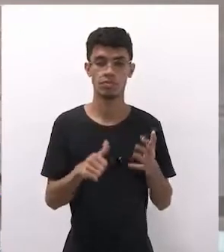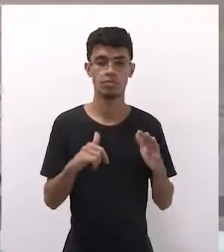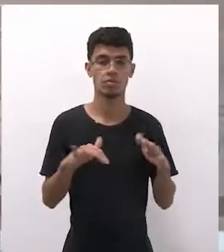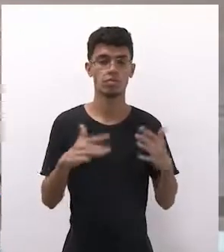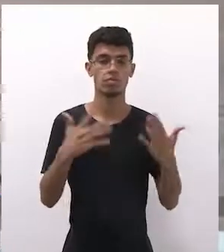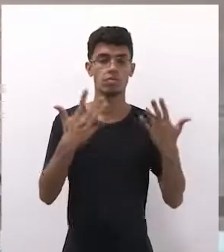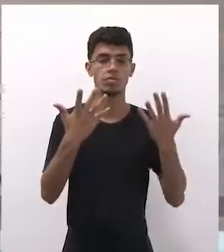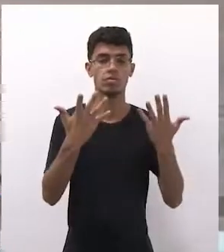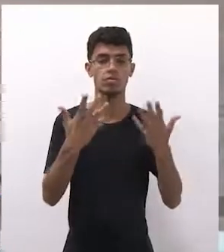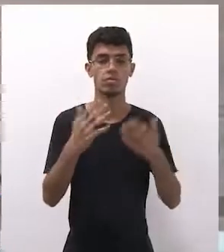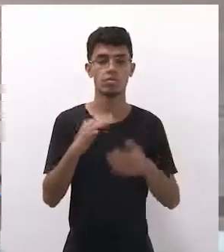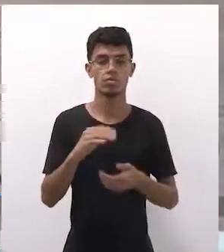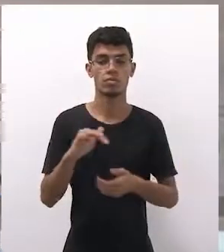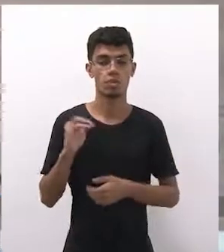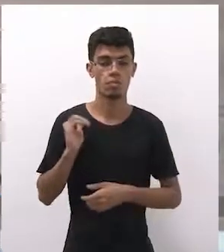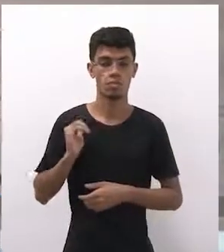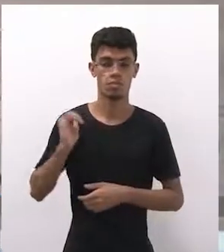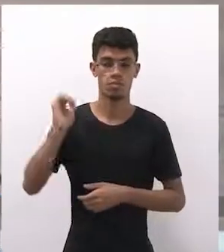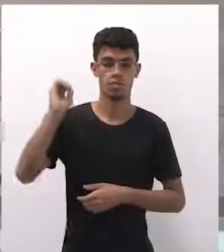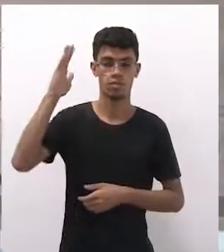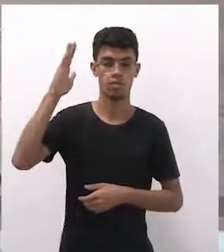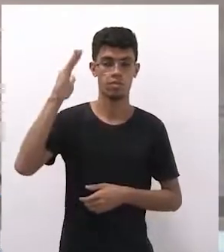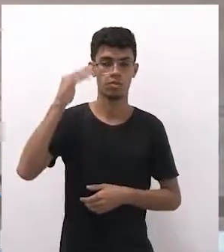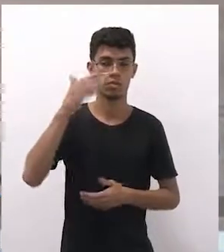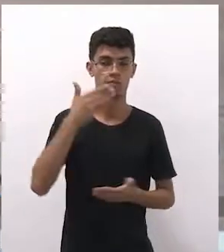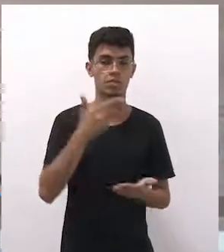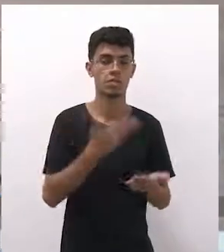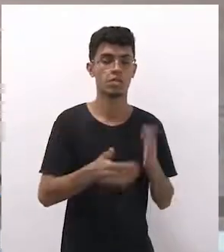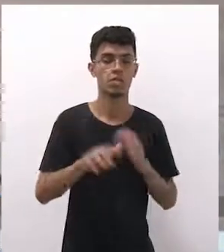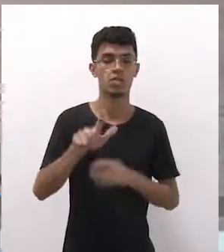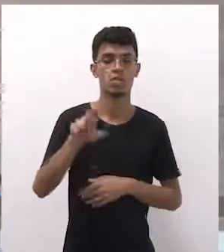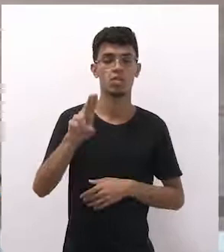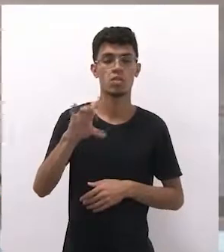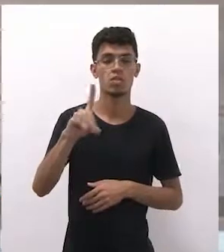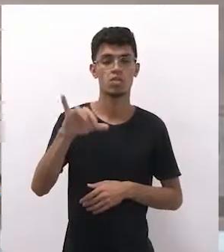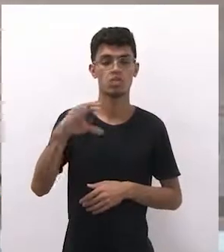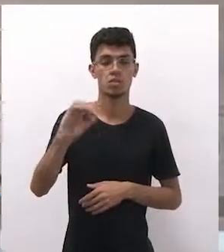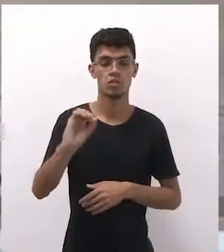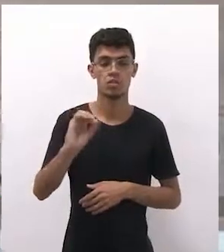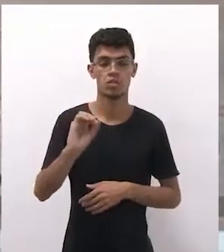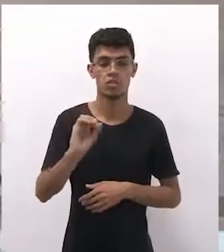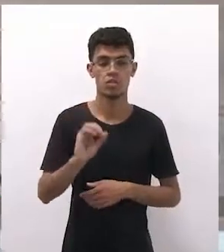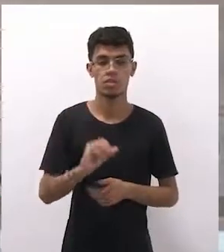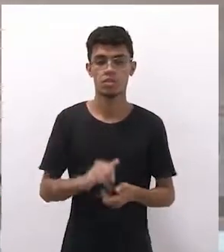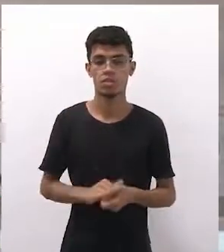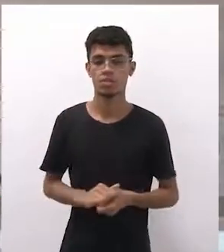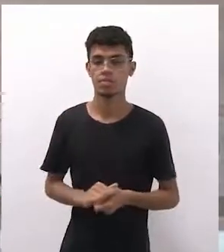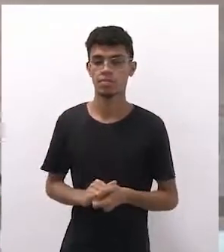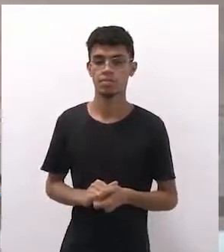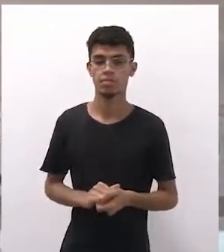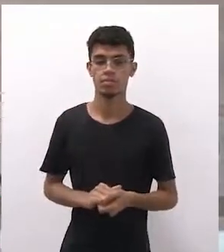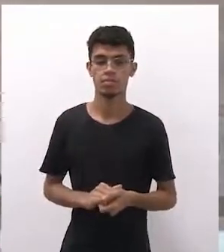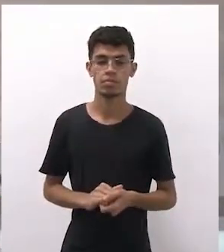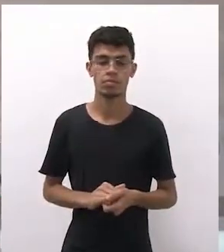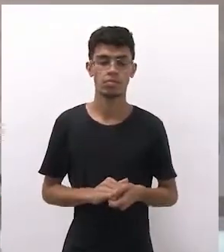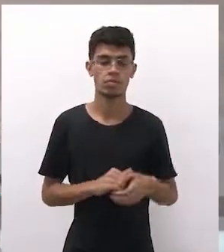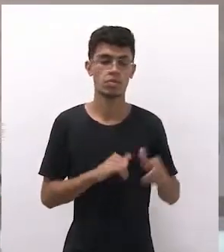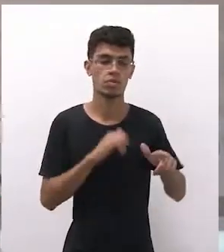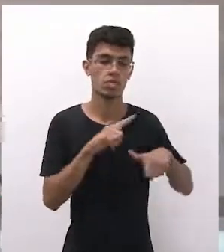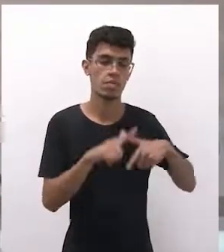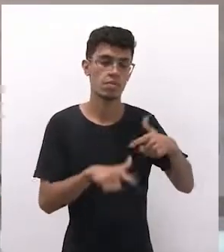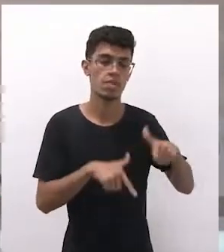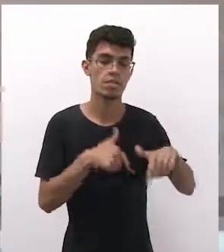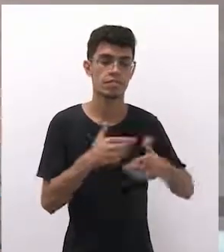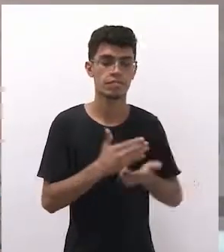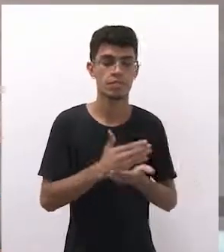sobre o adulto por essa perda do lúdico, né? Porque quando tu expõe esse trabalho muito